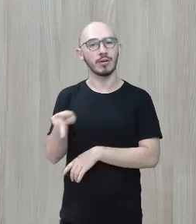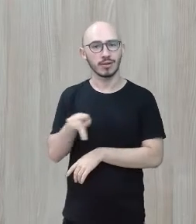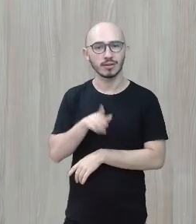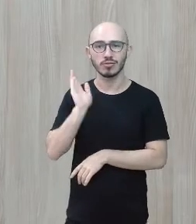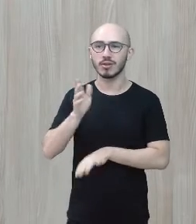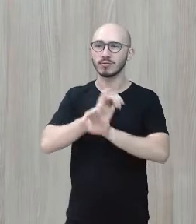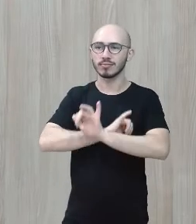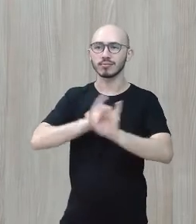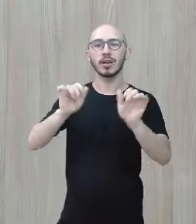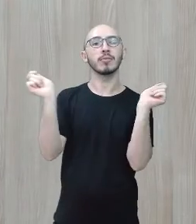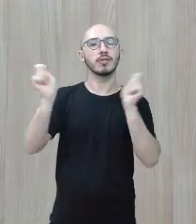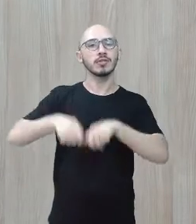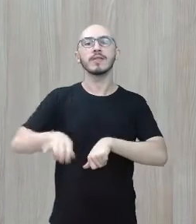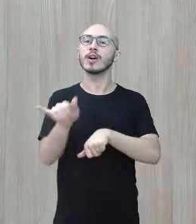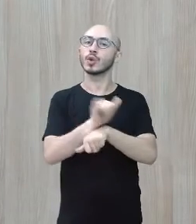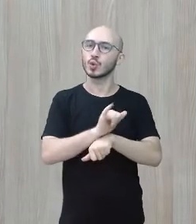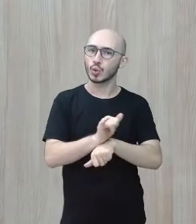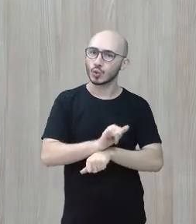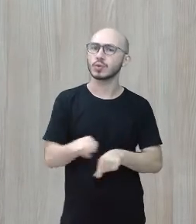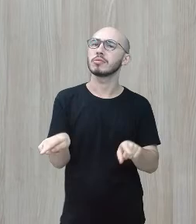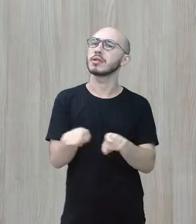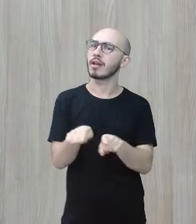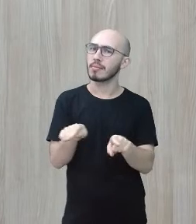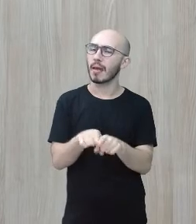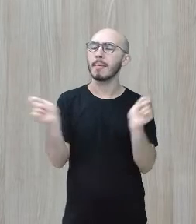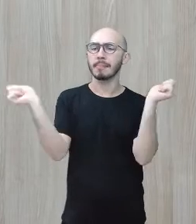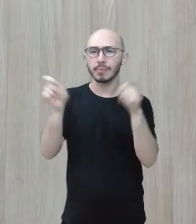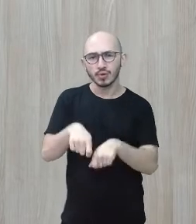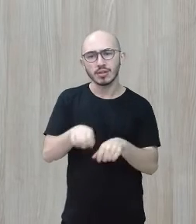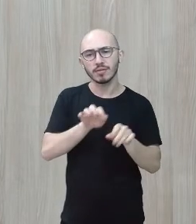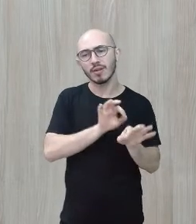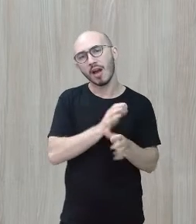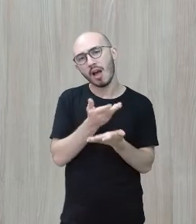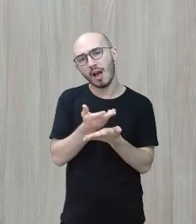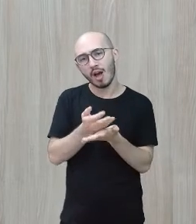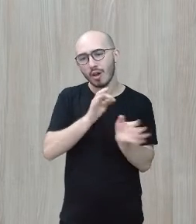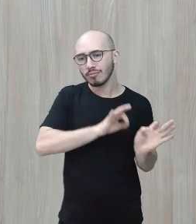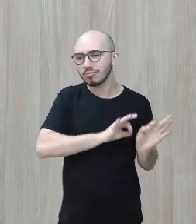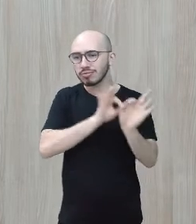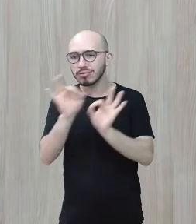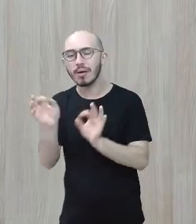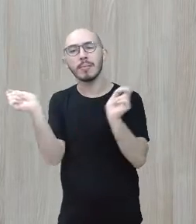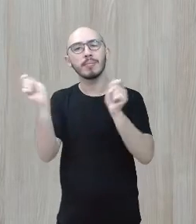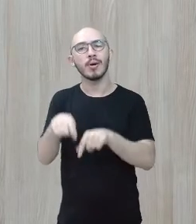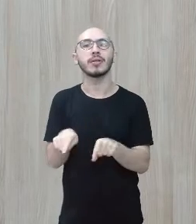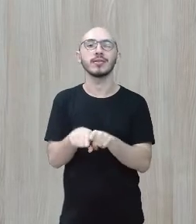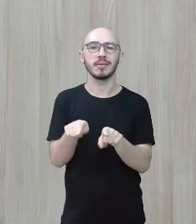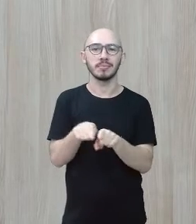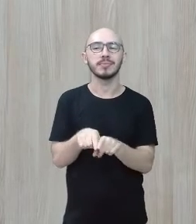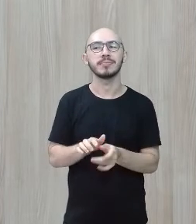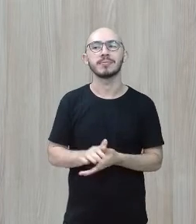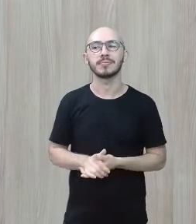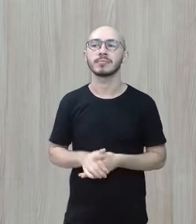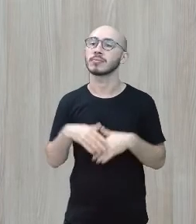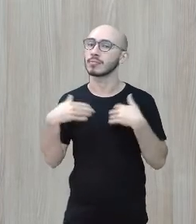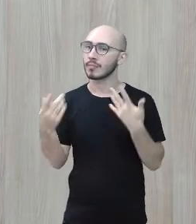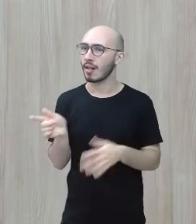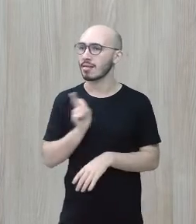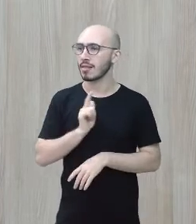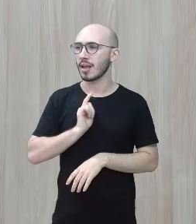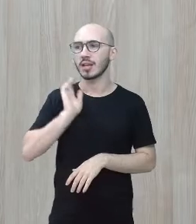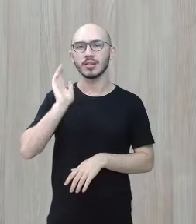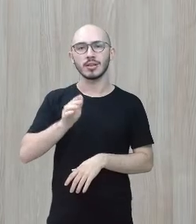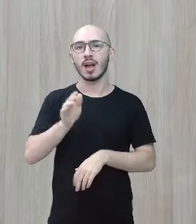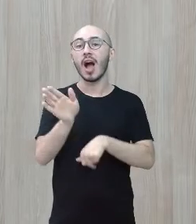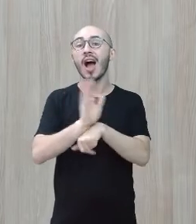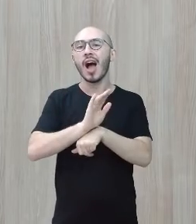aí a possibilidade de assistir a aula na TV, mas depois no aplicativo ou no computador você dá uma olhadinha no YouTube, que já tem uma